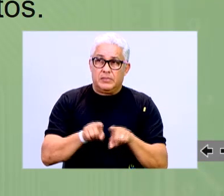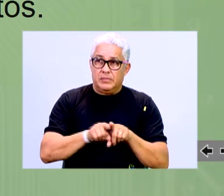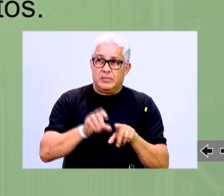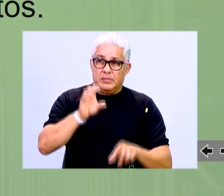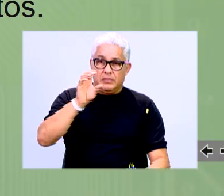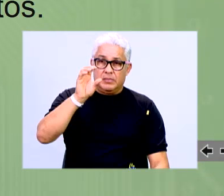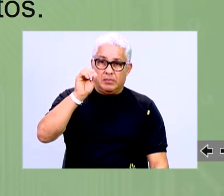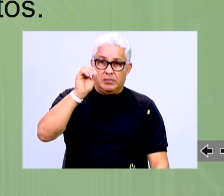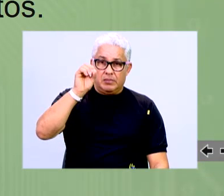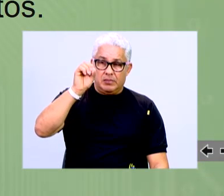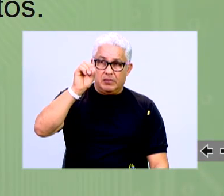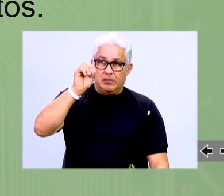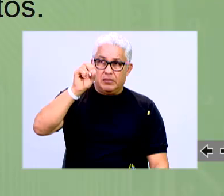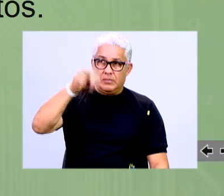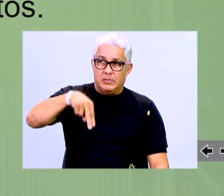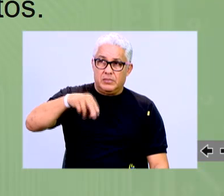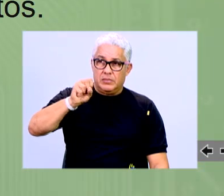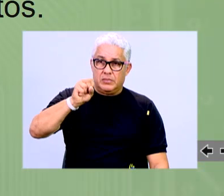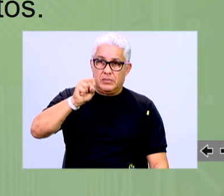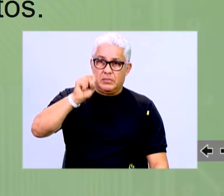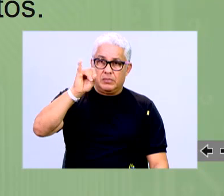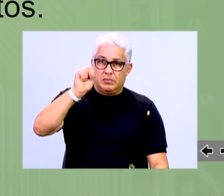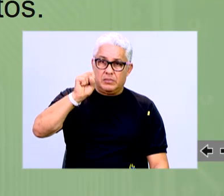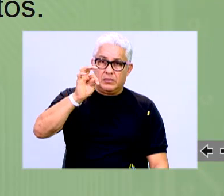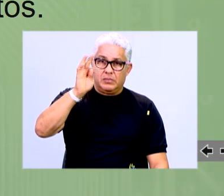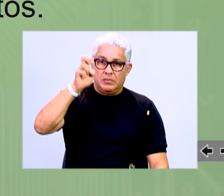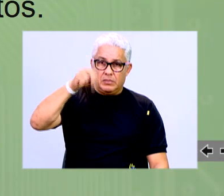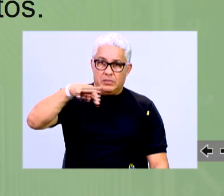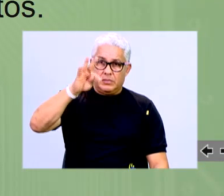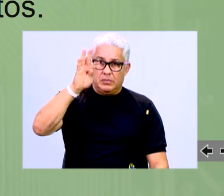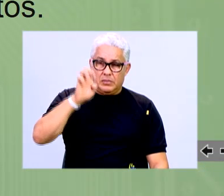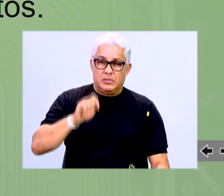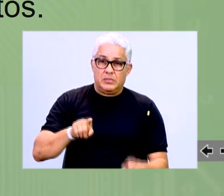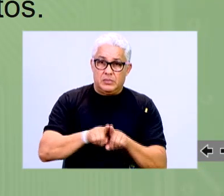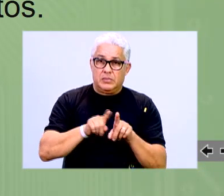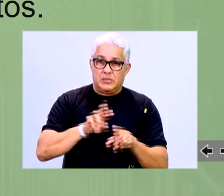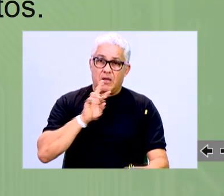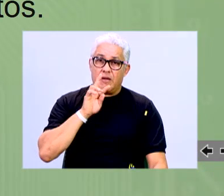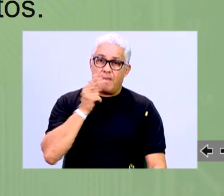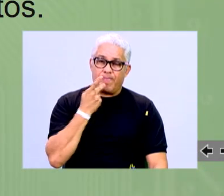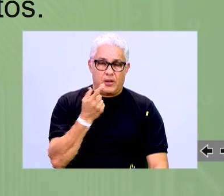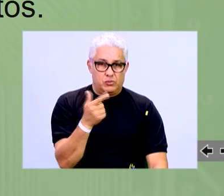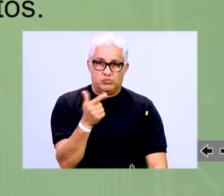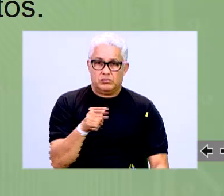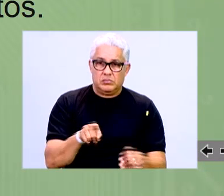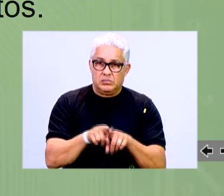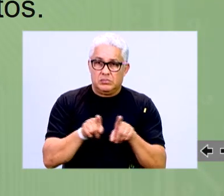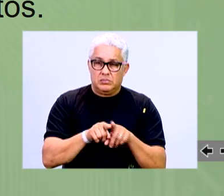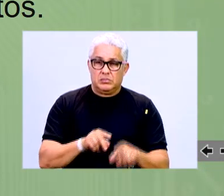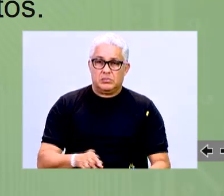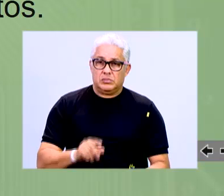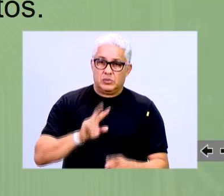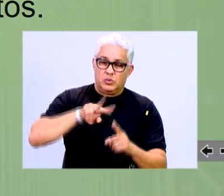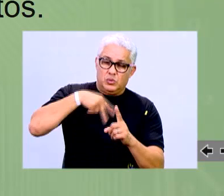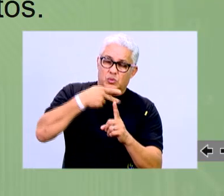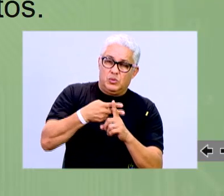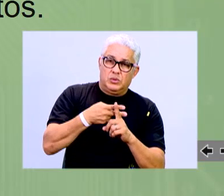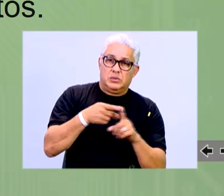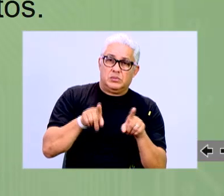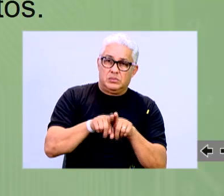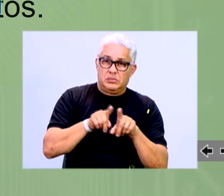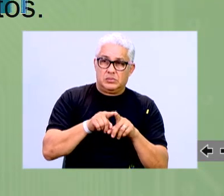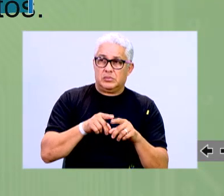Consistente, não contradiz ou duplica outro requisito e utiliza os termos da mesma